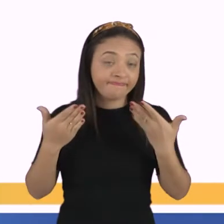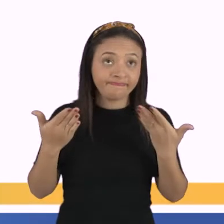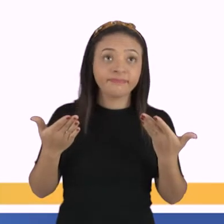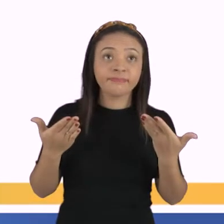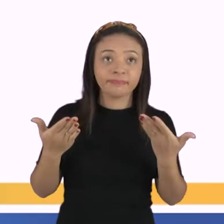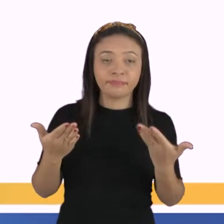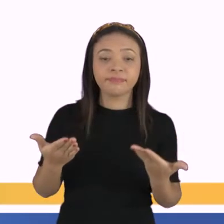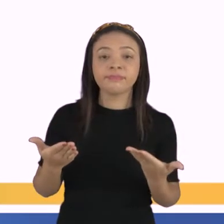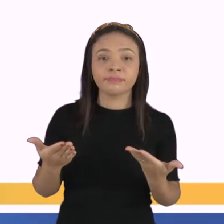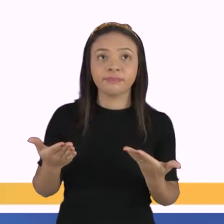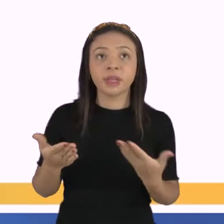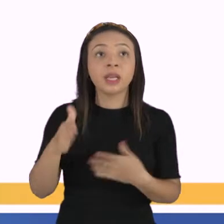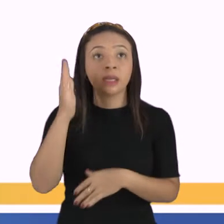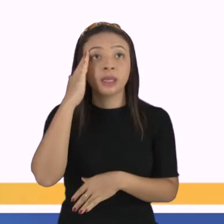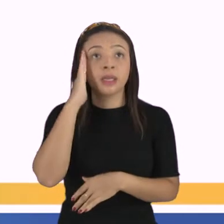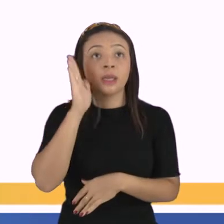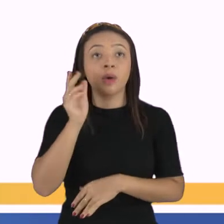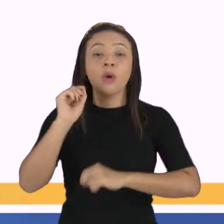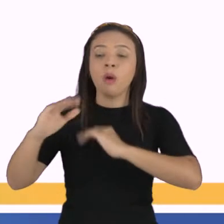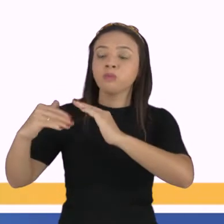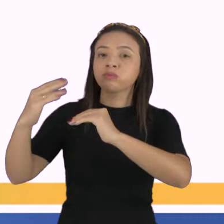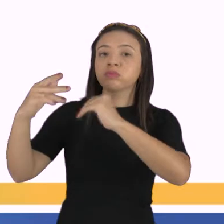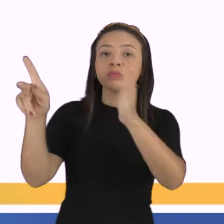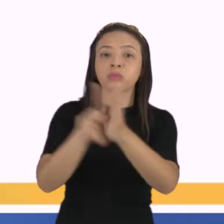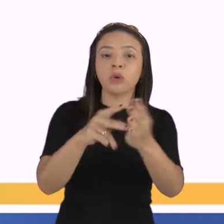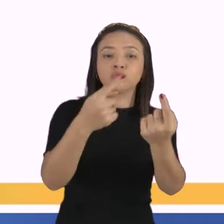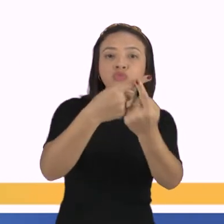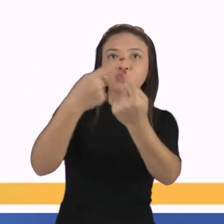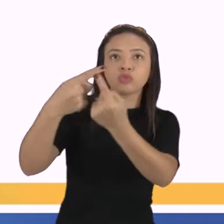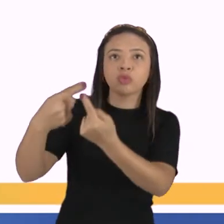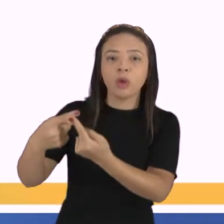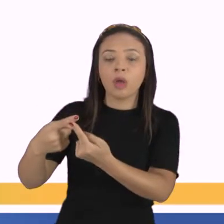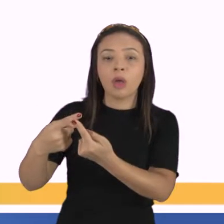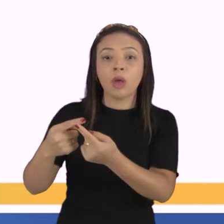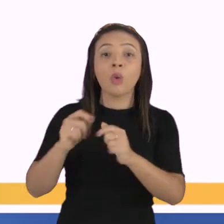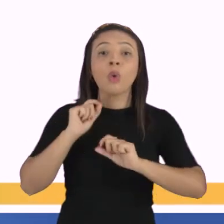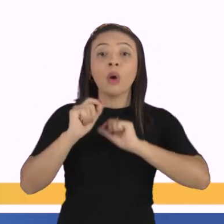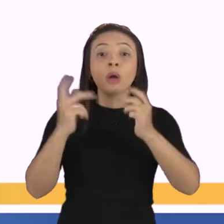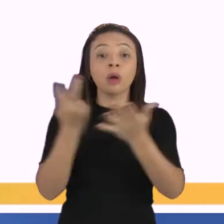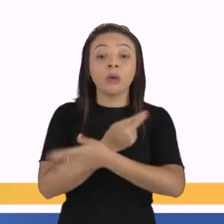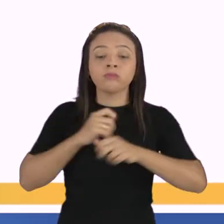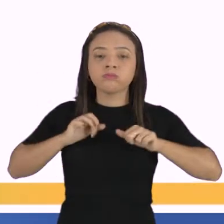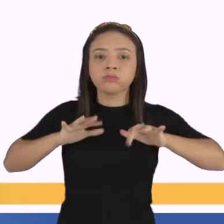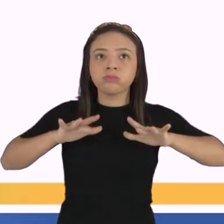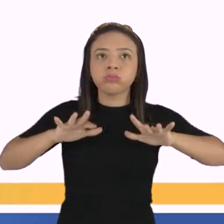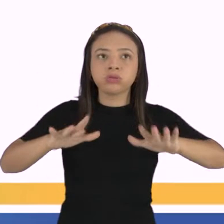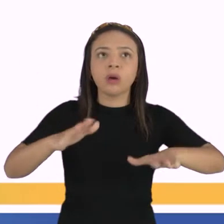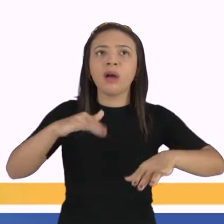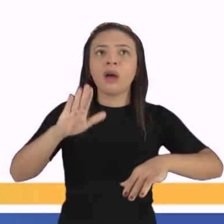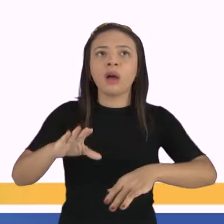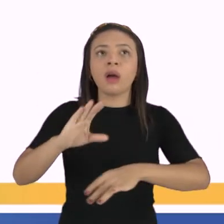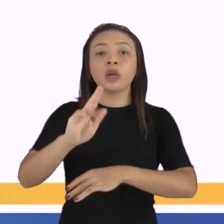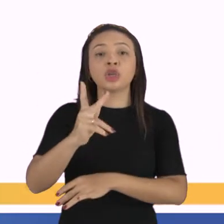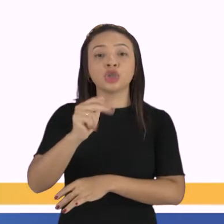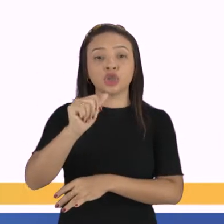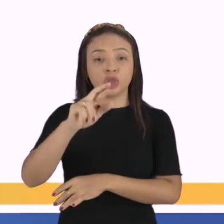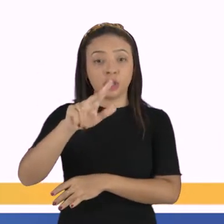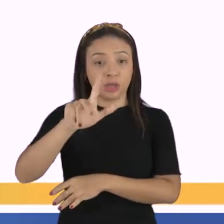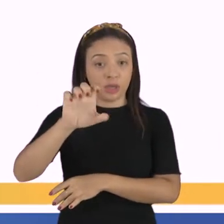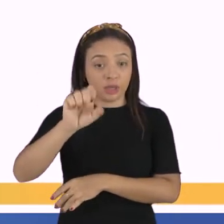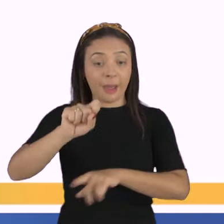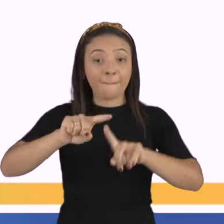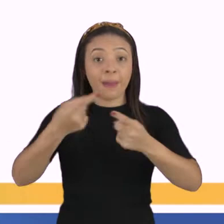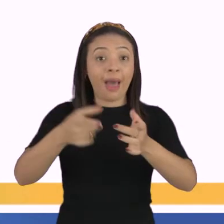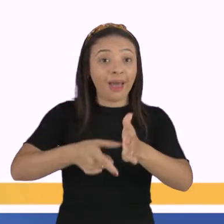Bom, sabemos que a evolução das espécies ela foi disseminada por Charles Darwin. No entanto,